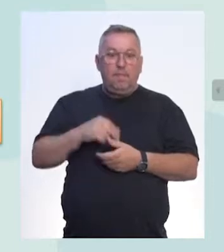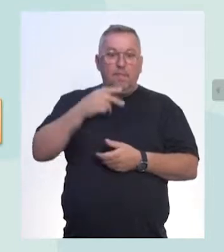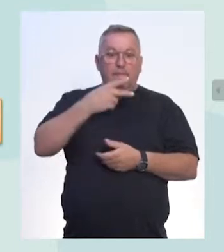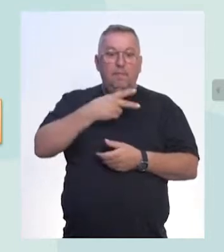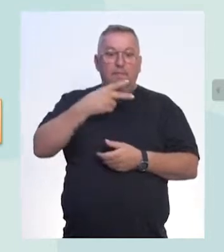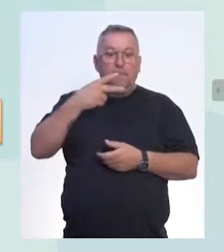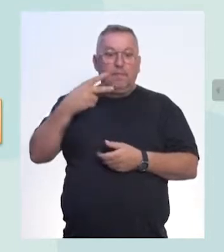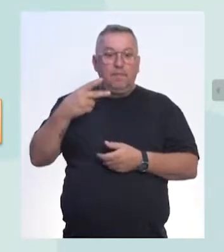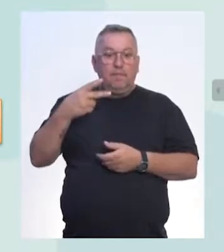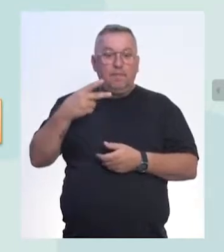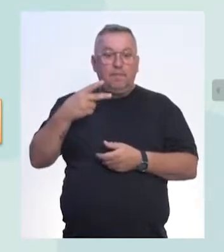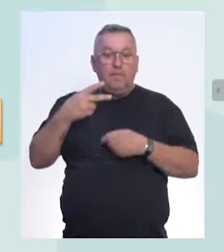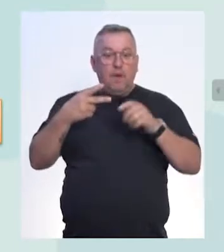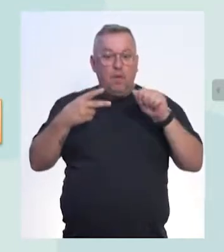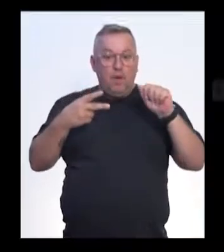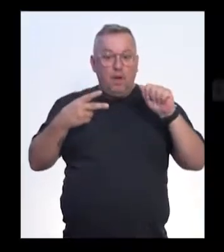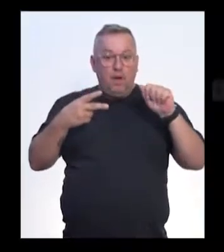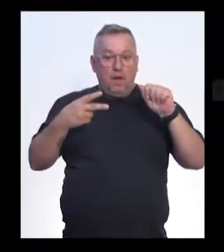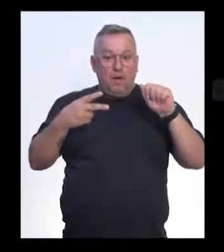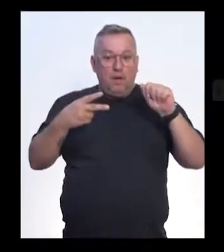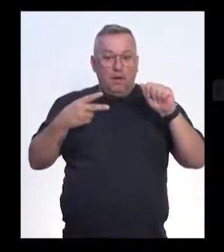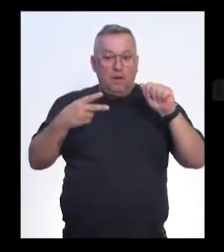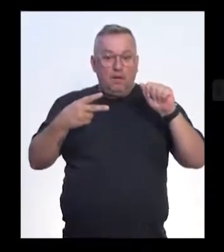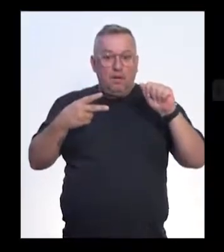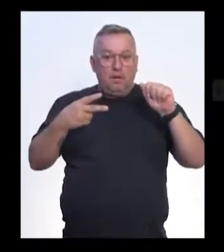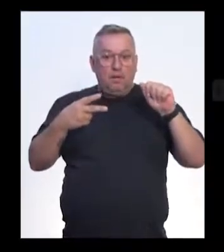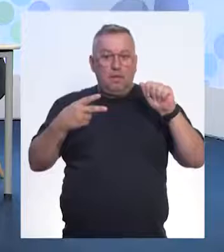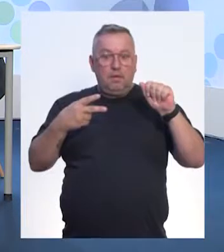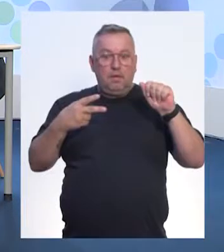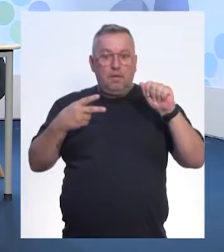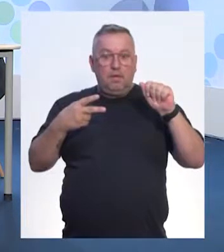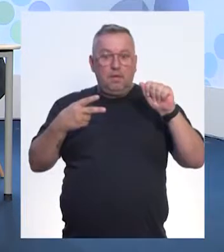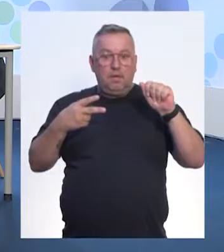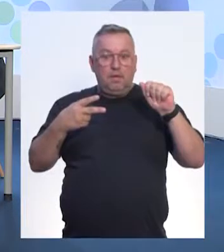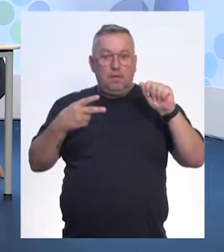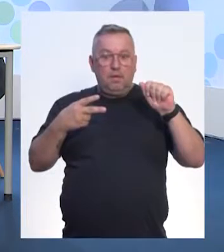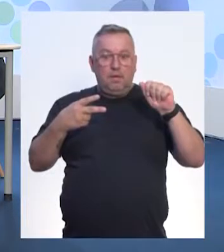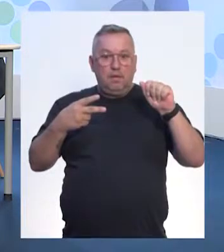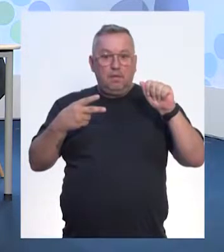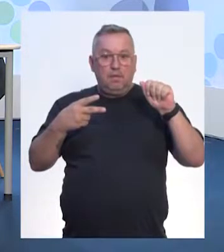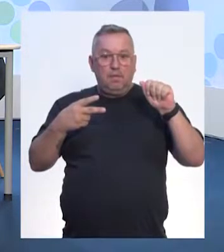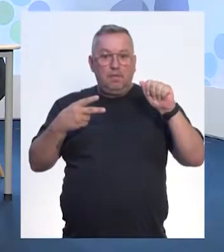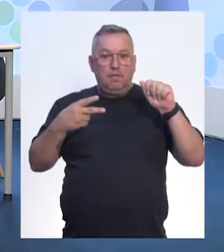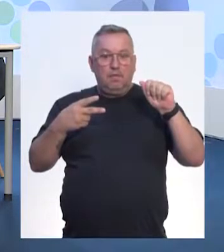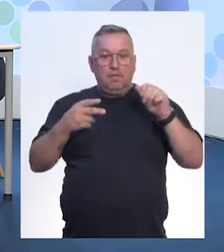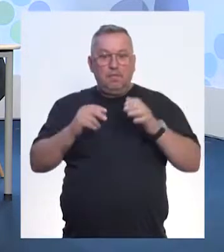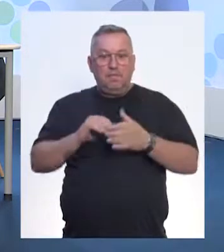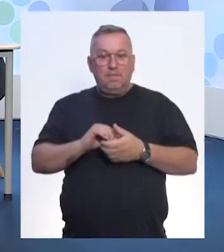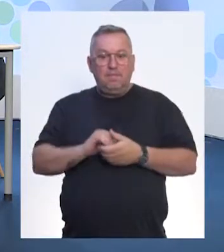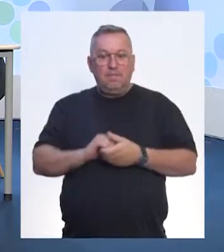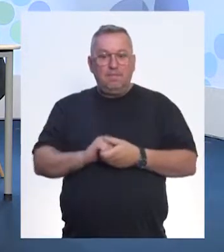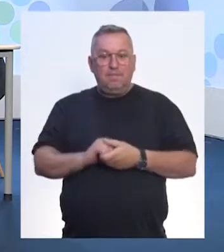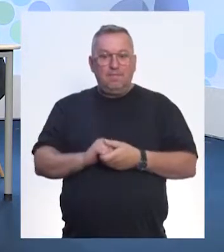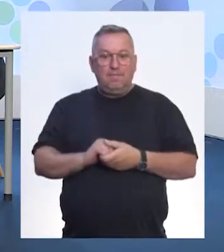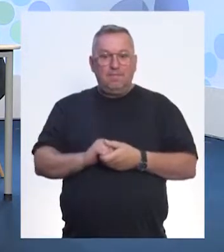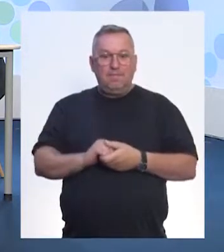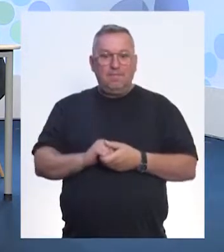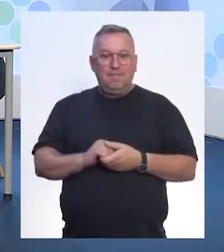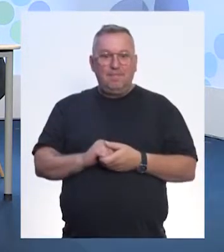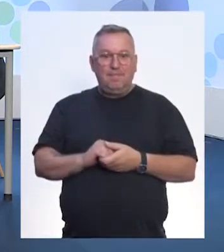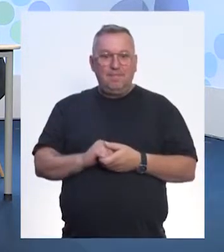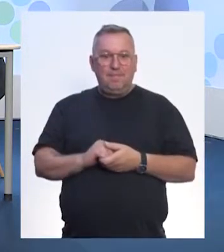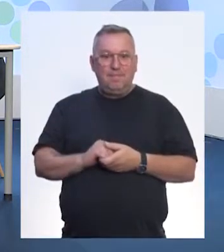22 é o nosso A, que eu fiz caquinha agora. Nem sei o que eu fiz agora. Põe na outra